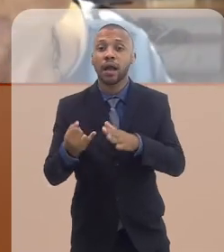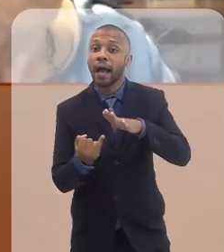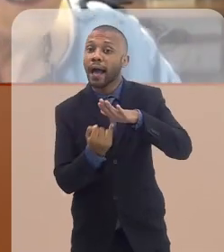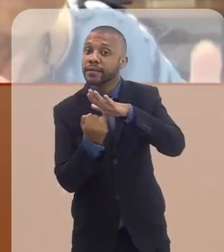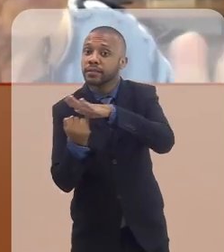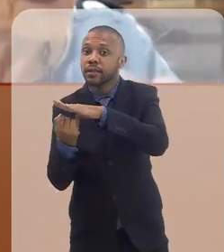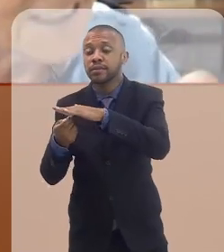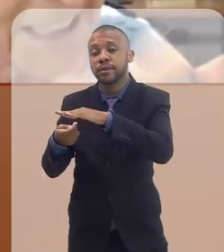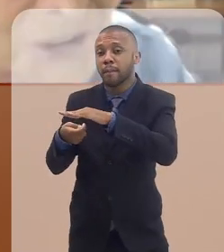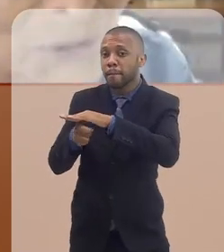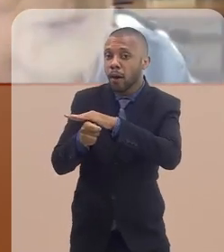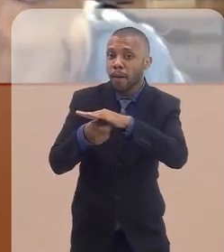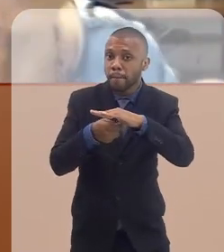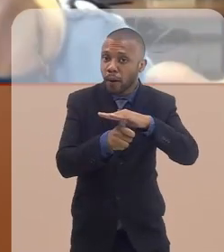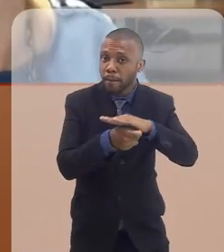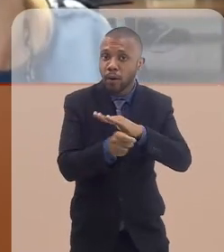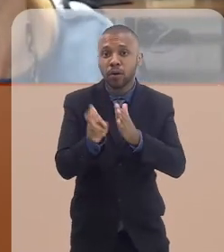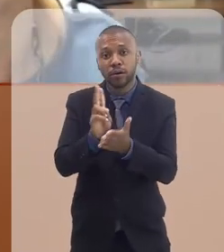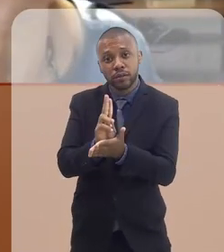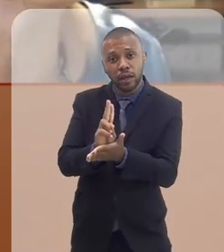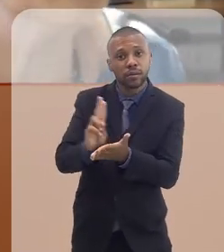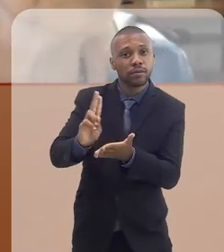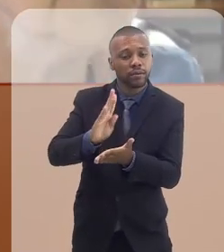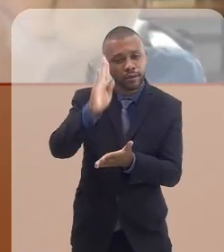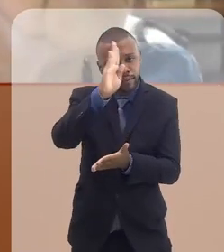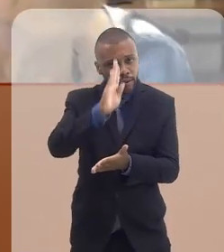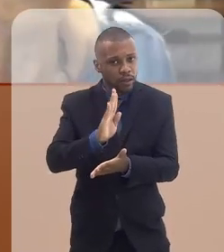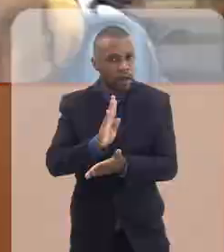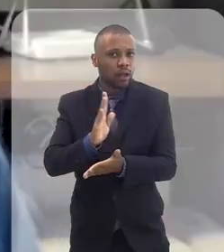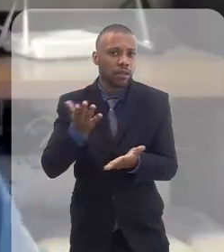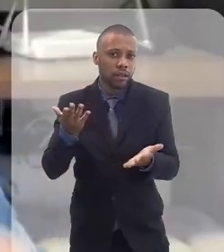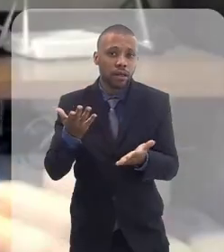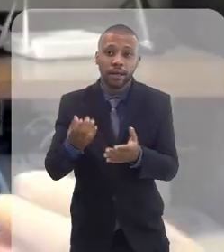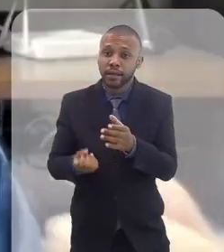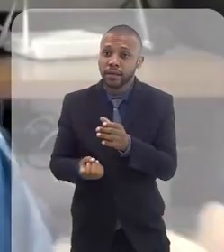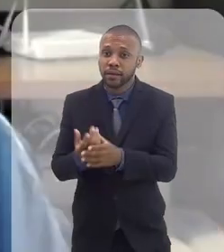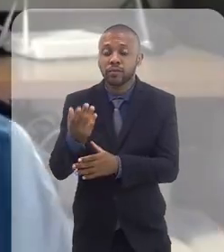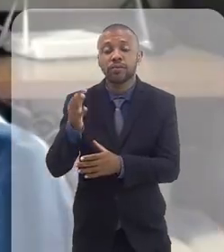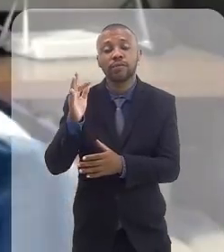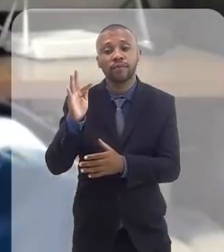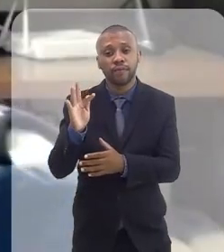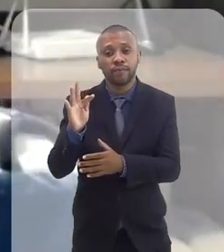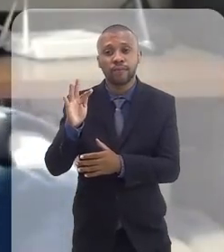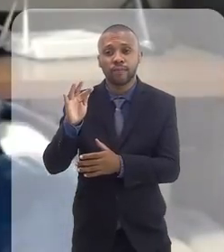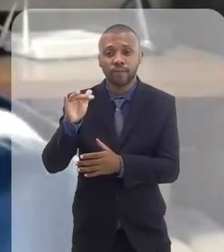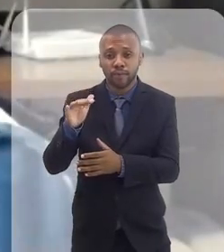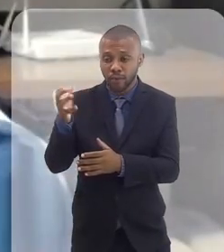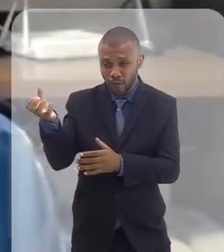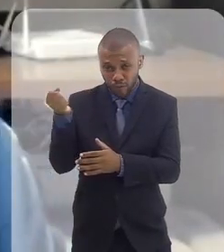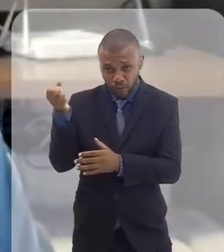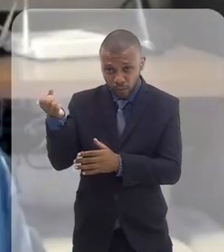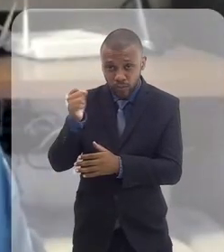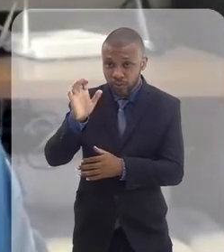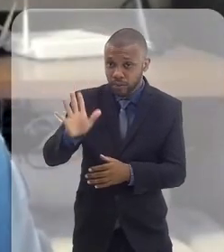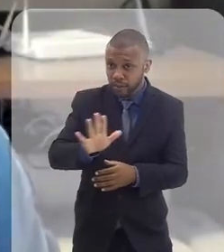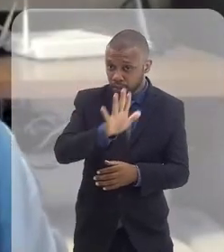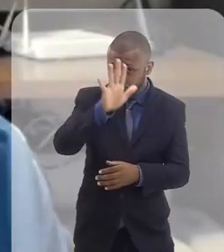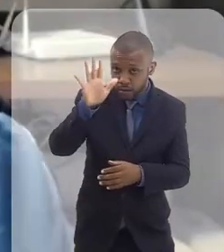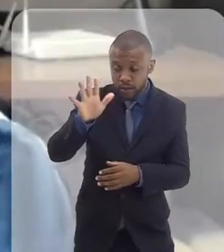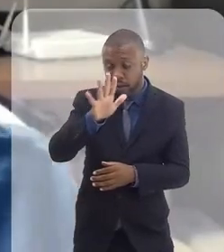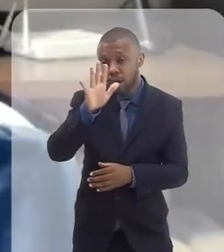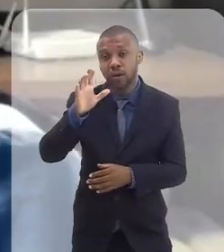200, financiadora da ciência brasileira, a criação do Fundo Nacional do